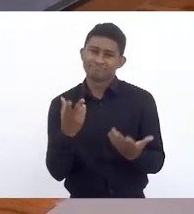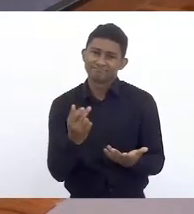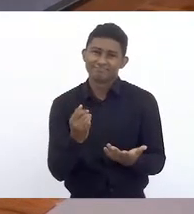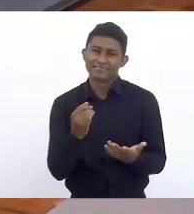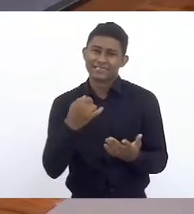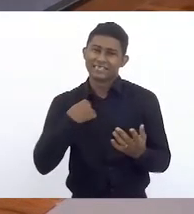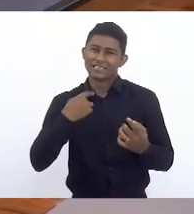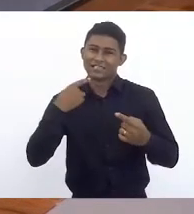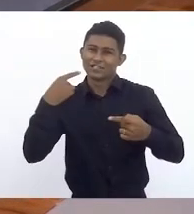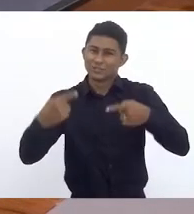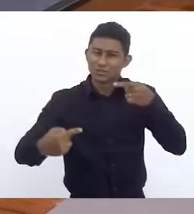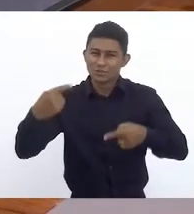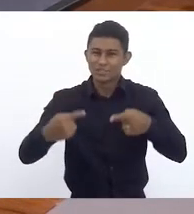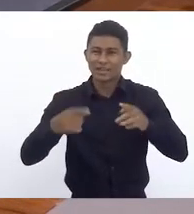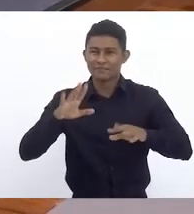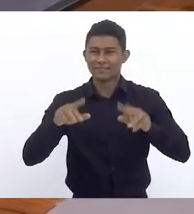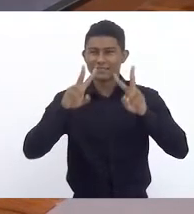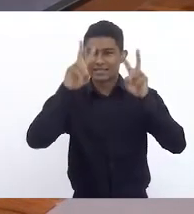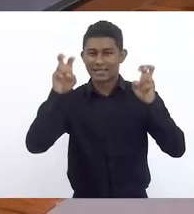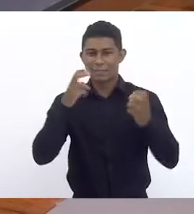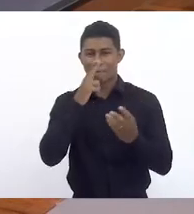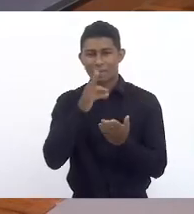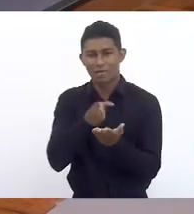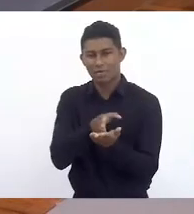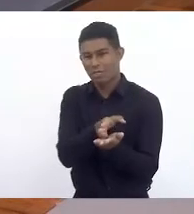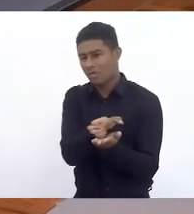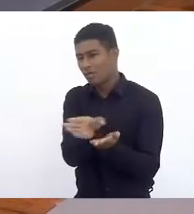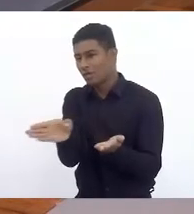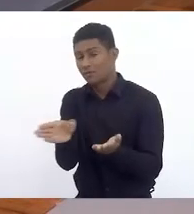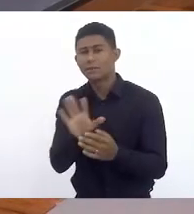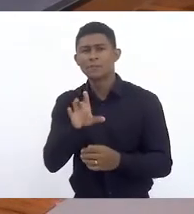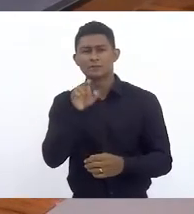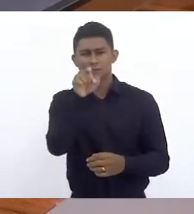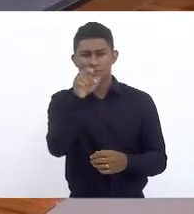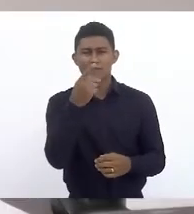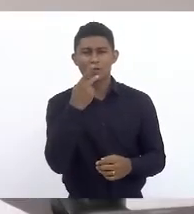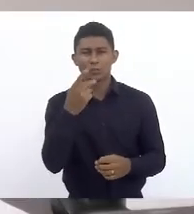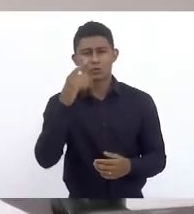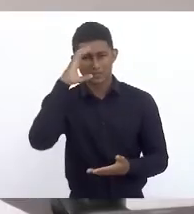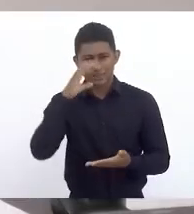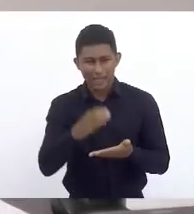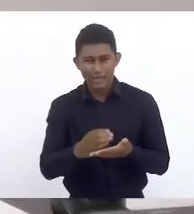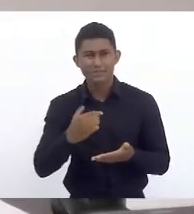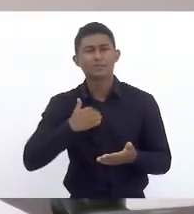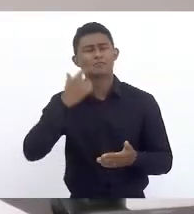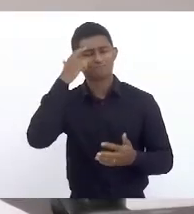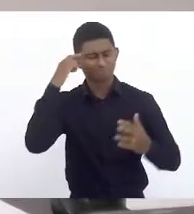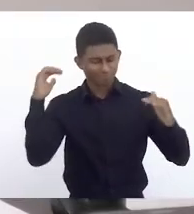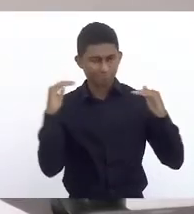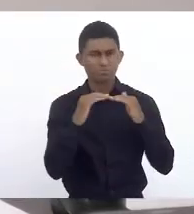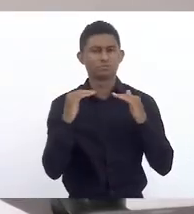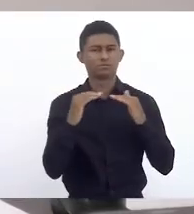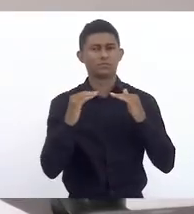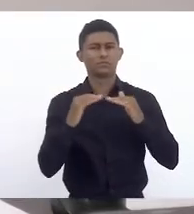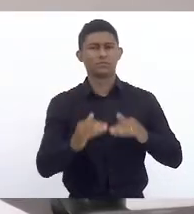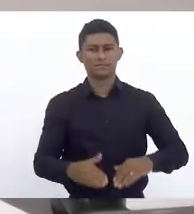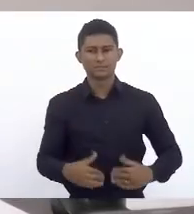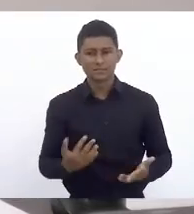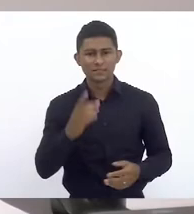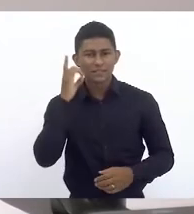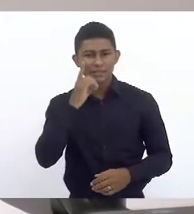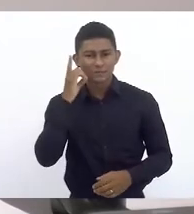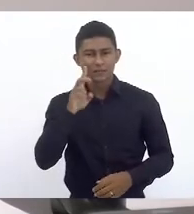não... Peço até perdão, deputado Spau. Mas eu concordo com sua tese. O deputado Valdec veio